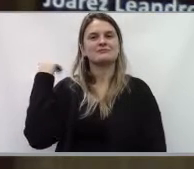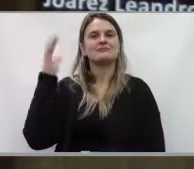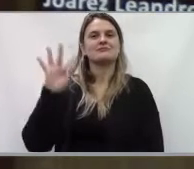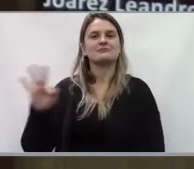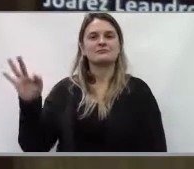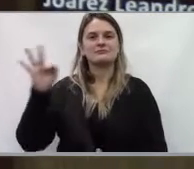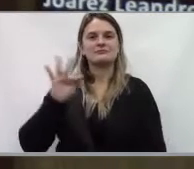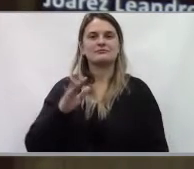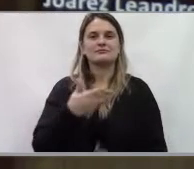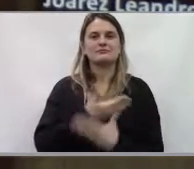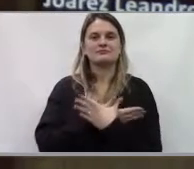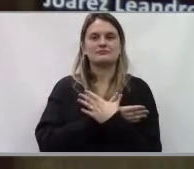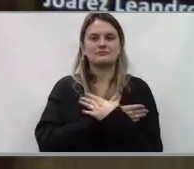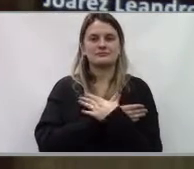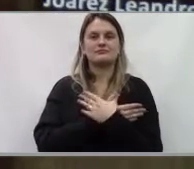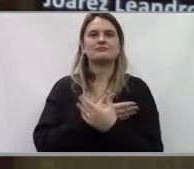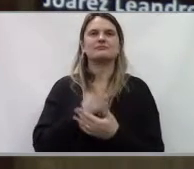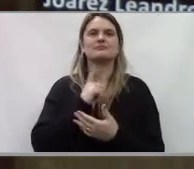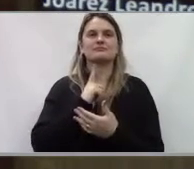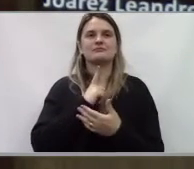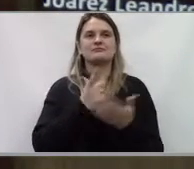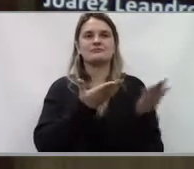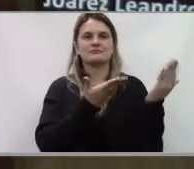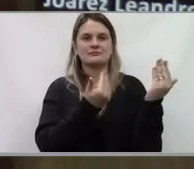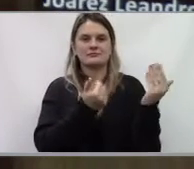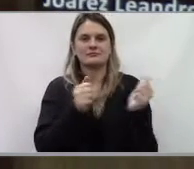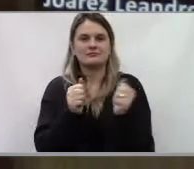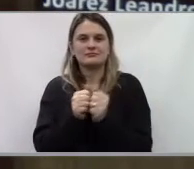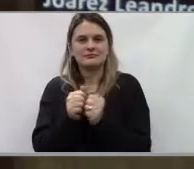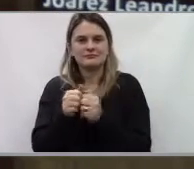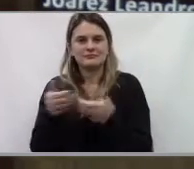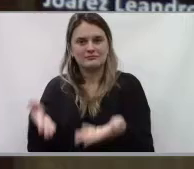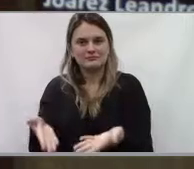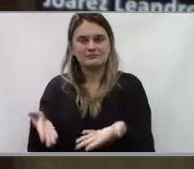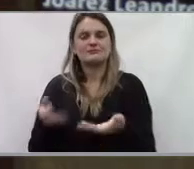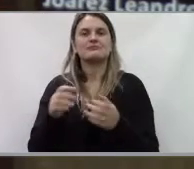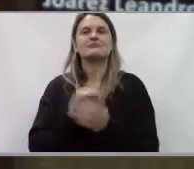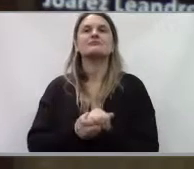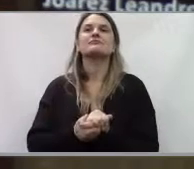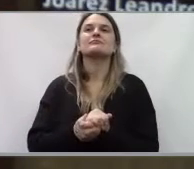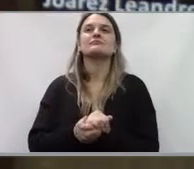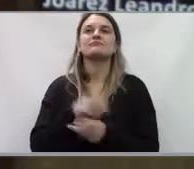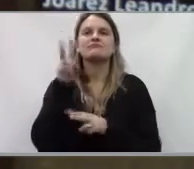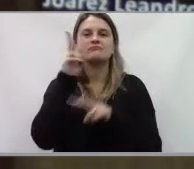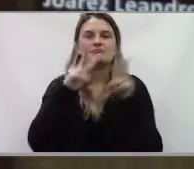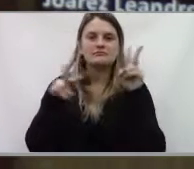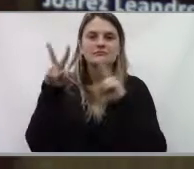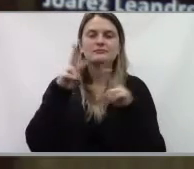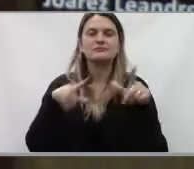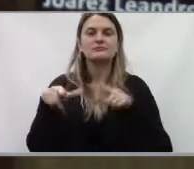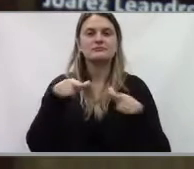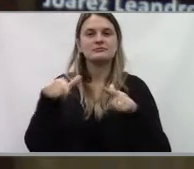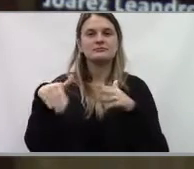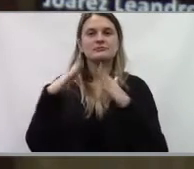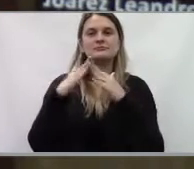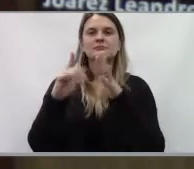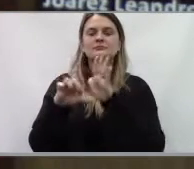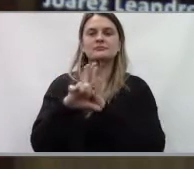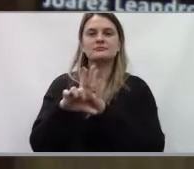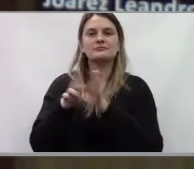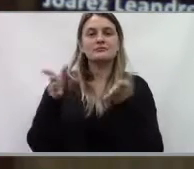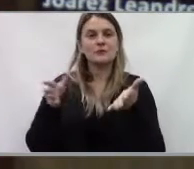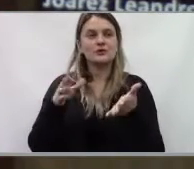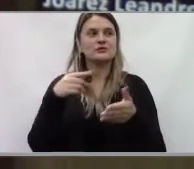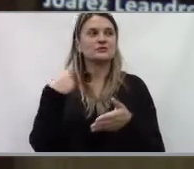faculdade de Iguaçu, trazendo a galera jovem para poder estar olhando o trabalho desta Casa de